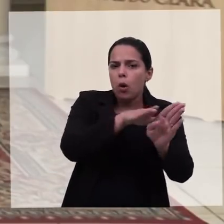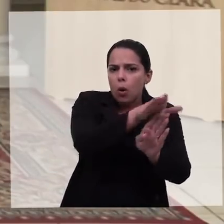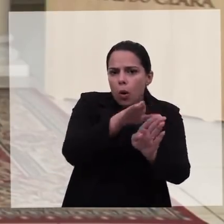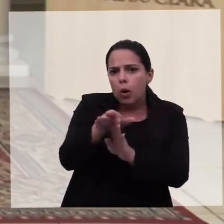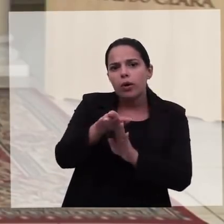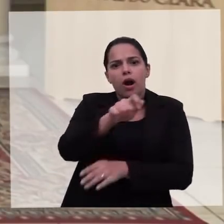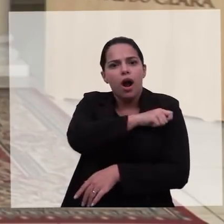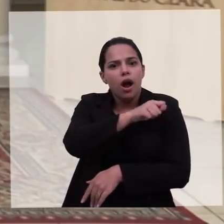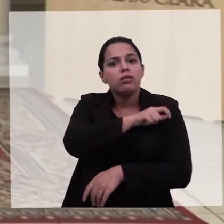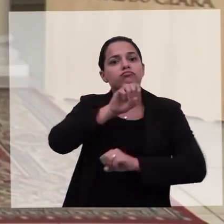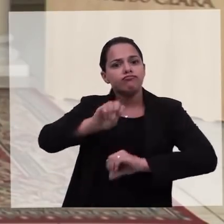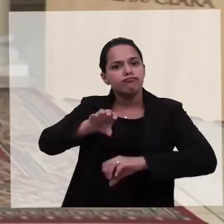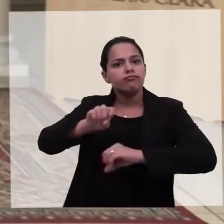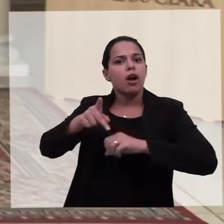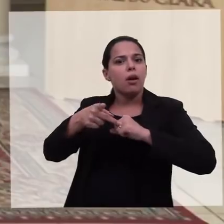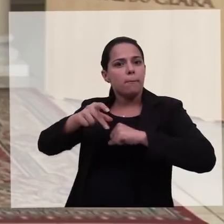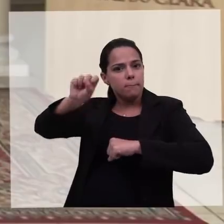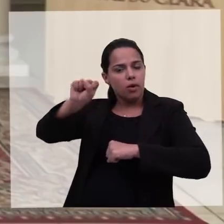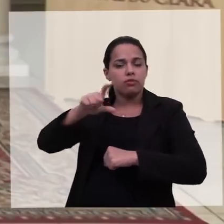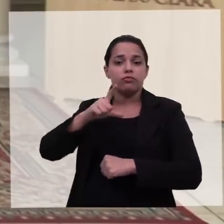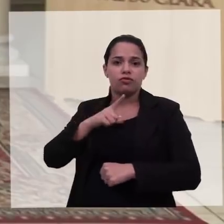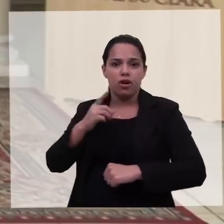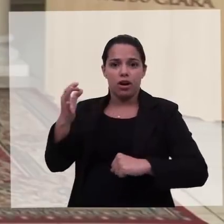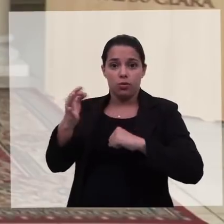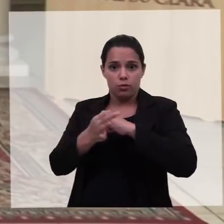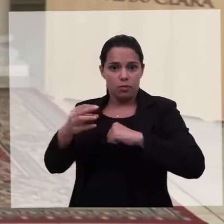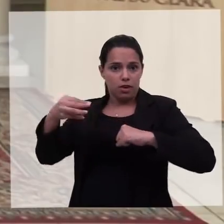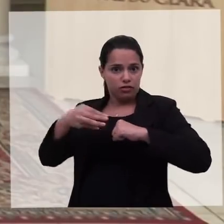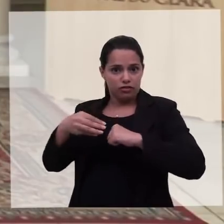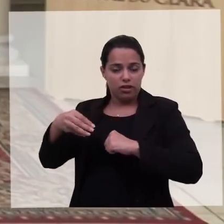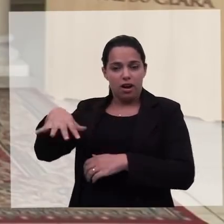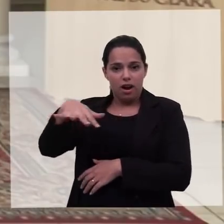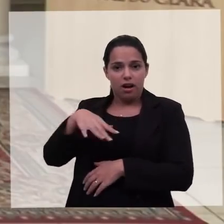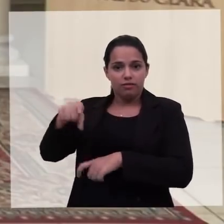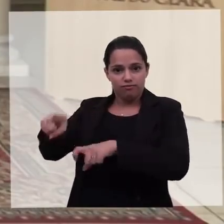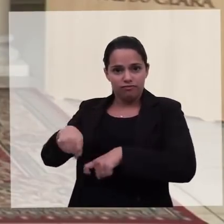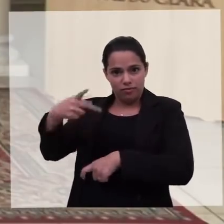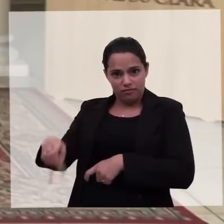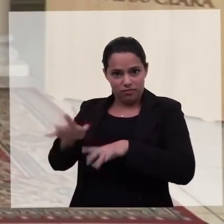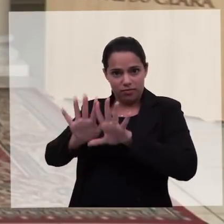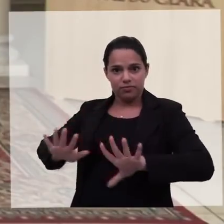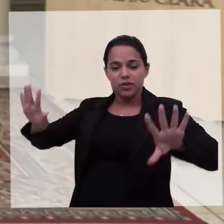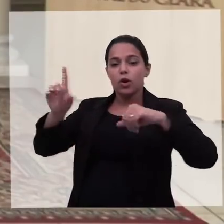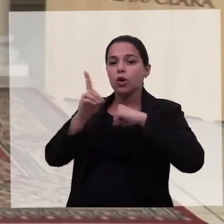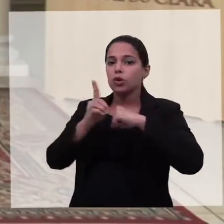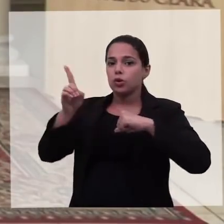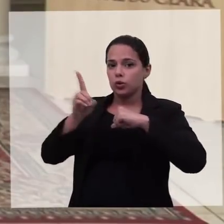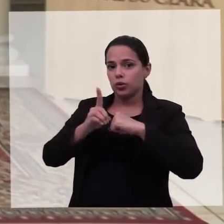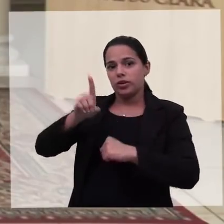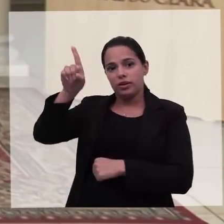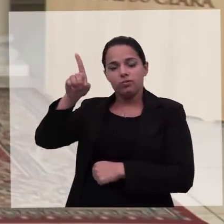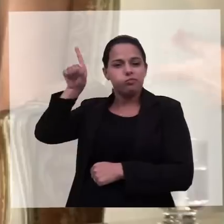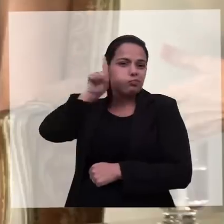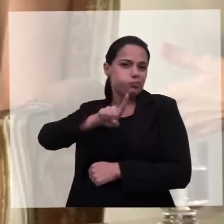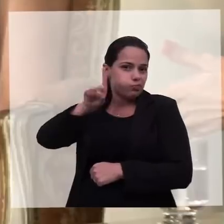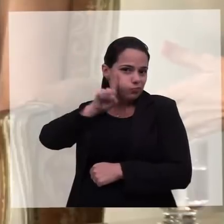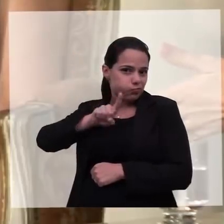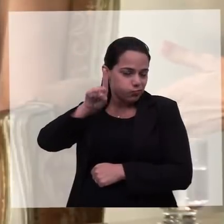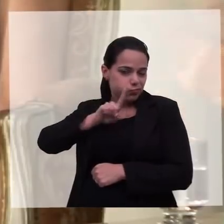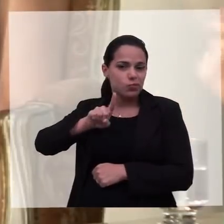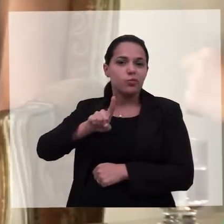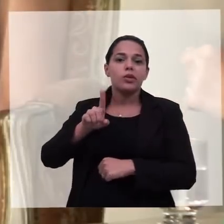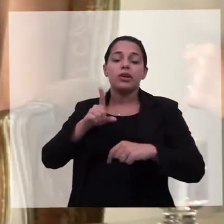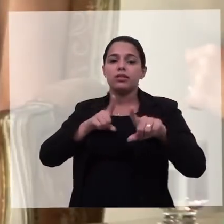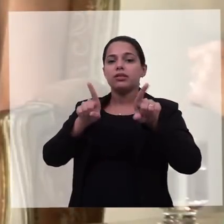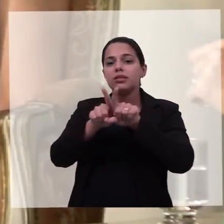continua desenvolvendo pesquisas, orientando alunos e também dando aulas na pós. Ela tem graduação e mestrado em agronomia pela UFC, doutorado